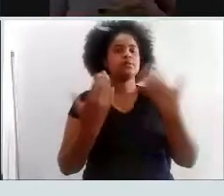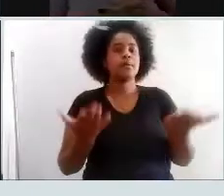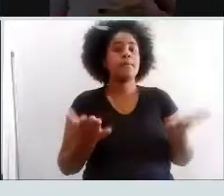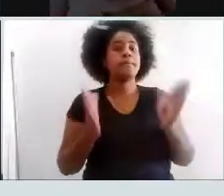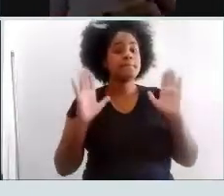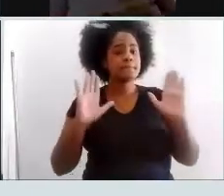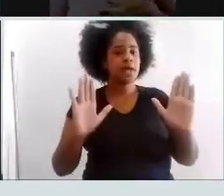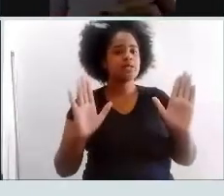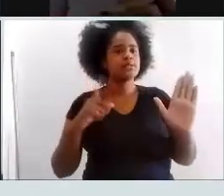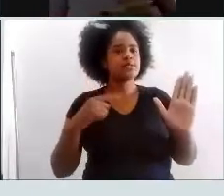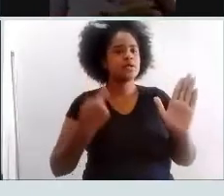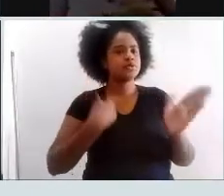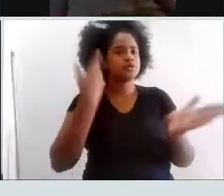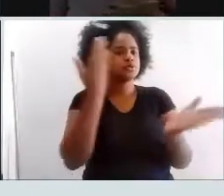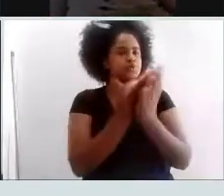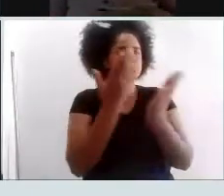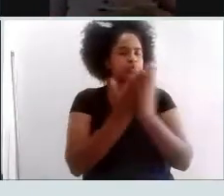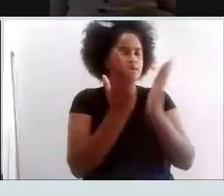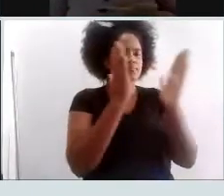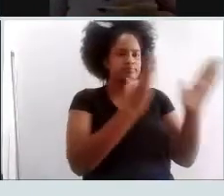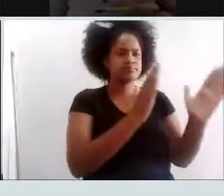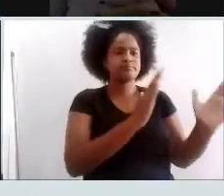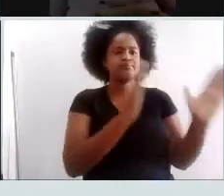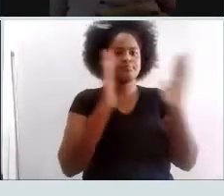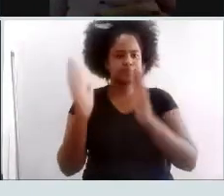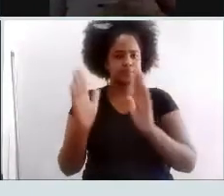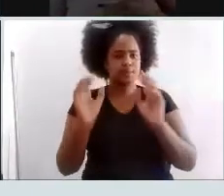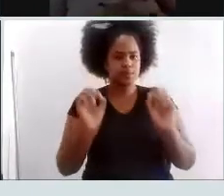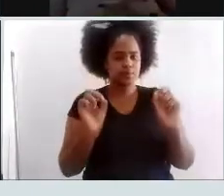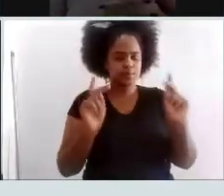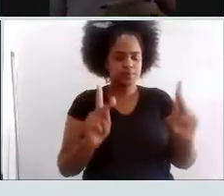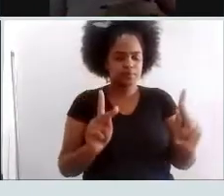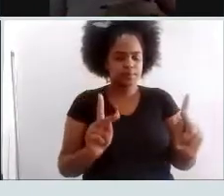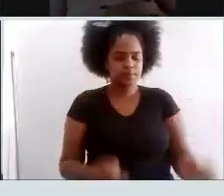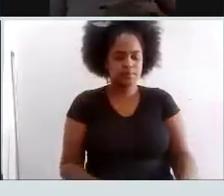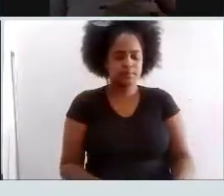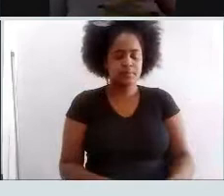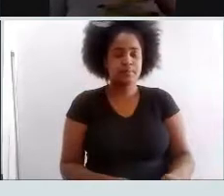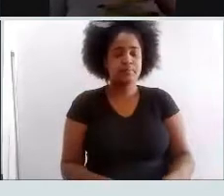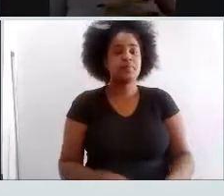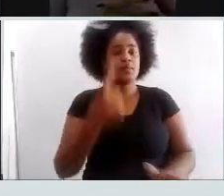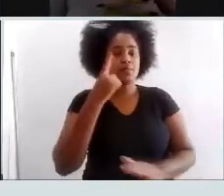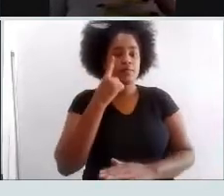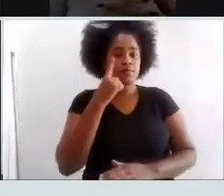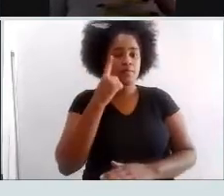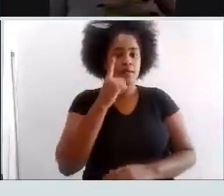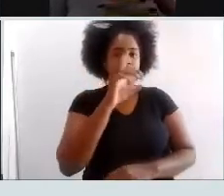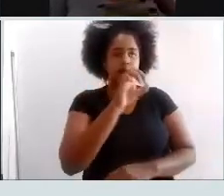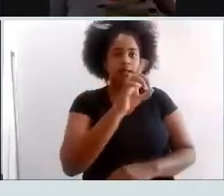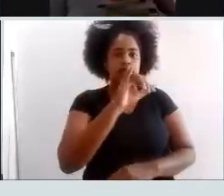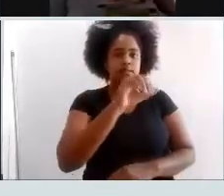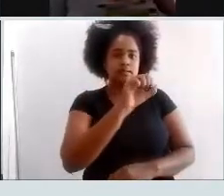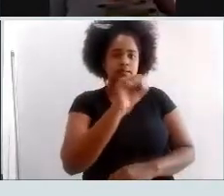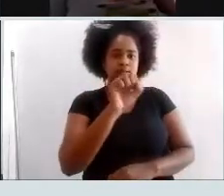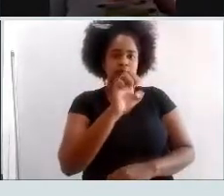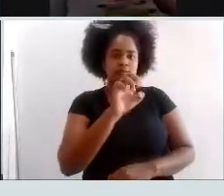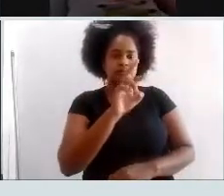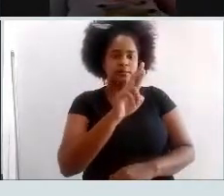parte, né? Como diria Jack. Dissertar seria explicações,